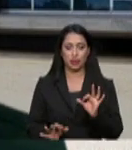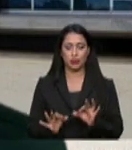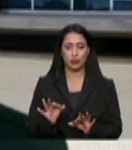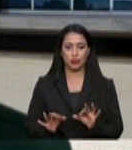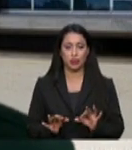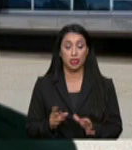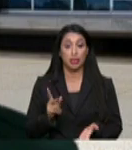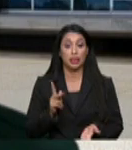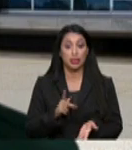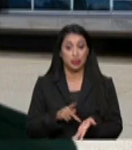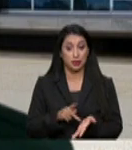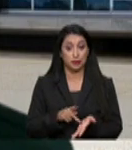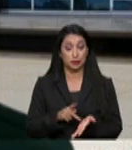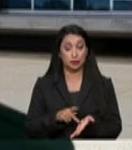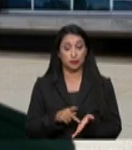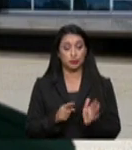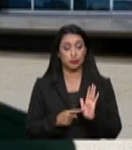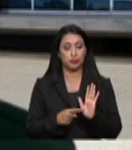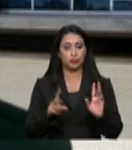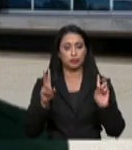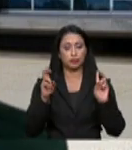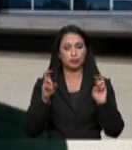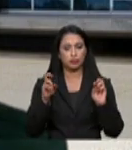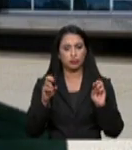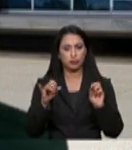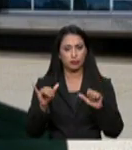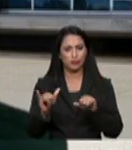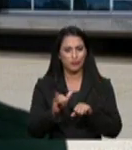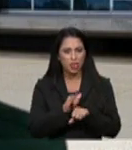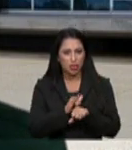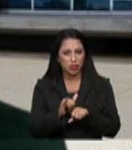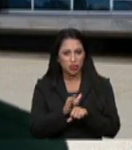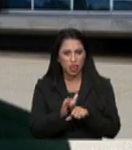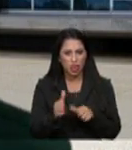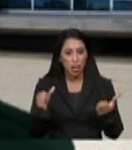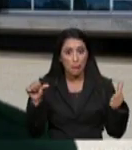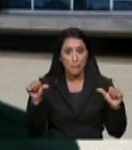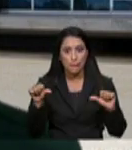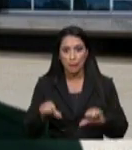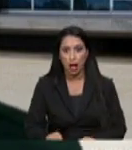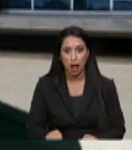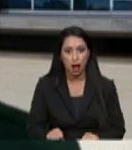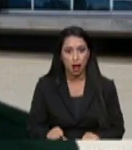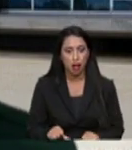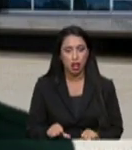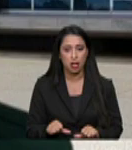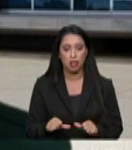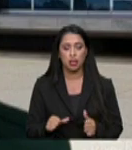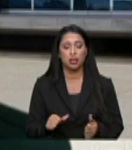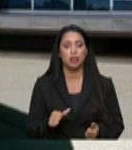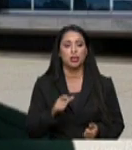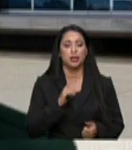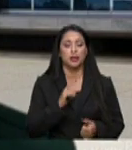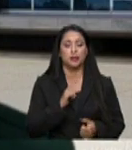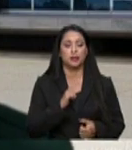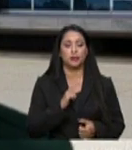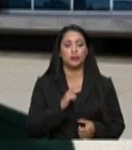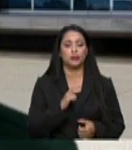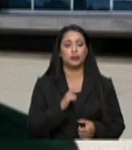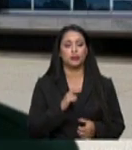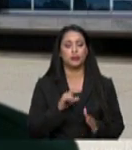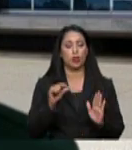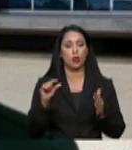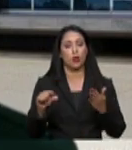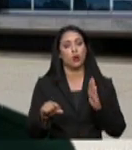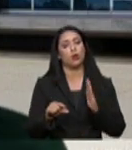e na verdade trata-se da engenharia do Carlos e as palavras tintas o Juliano da